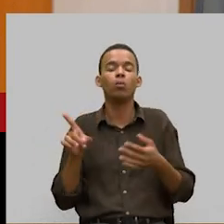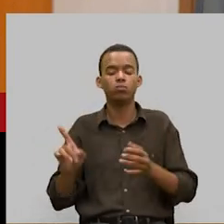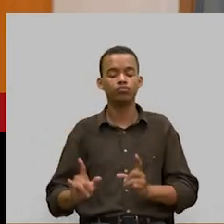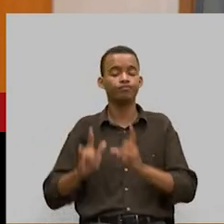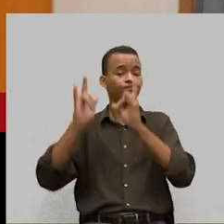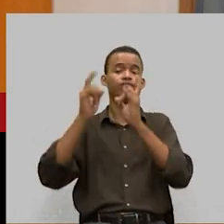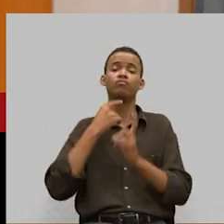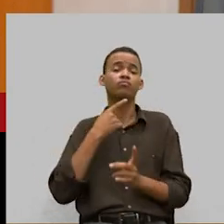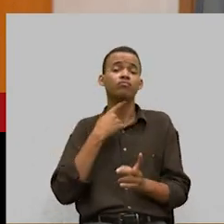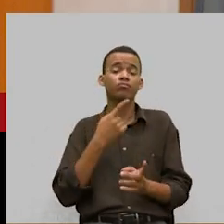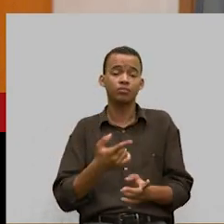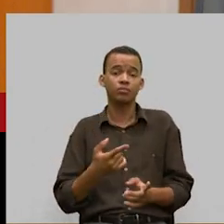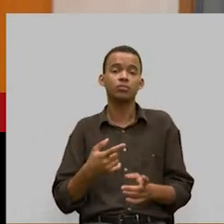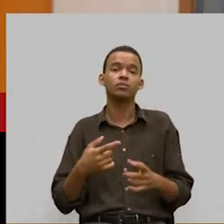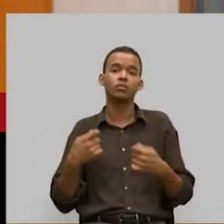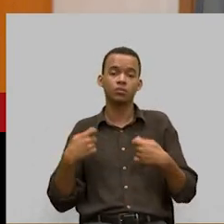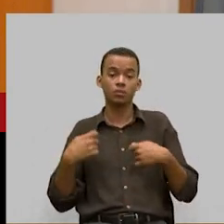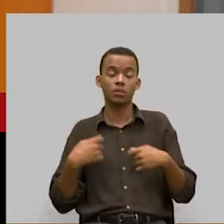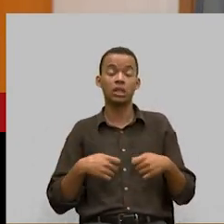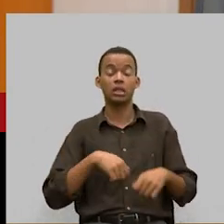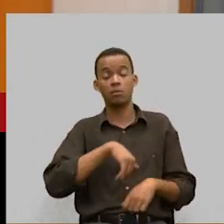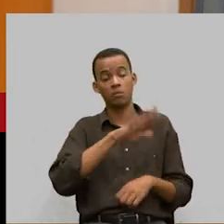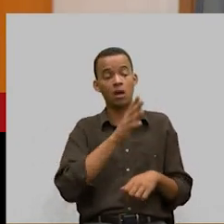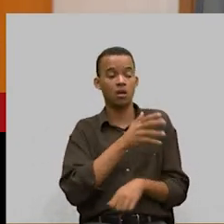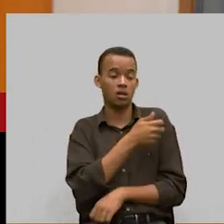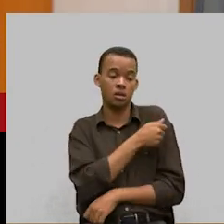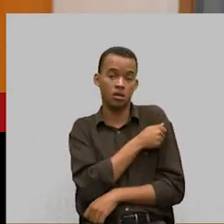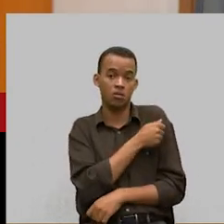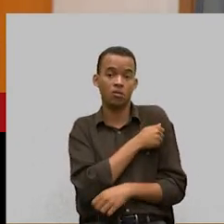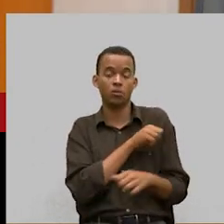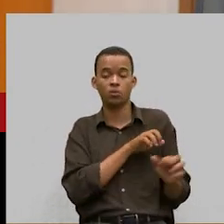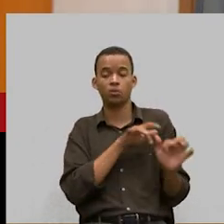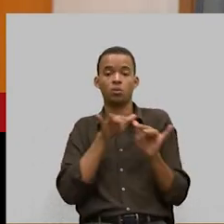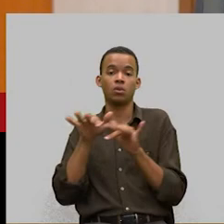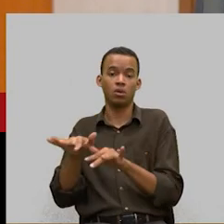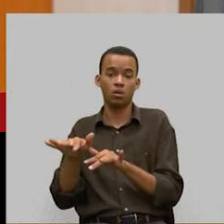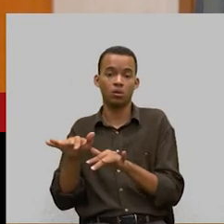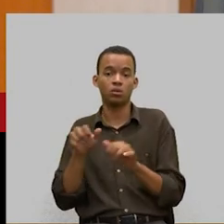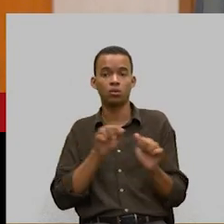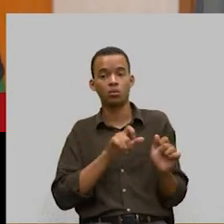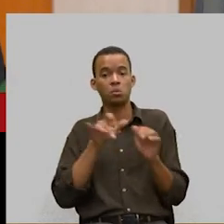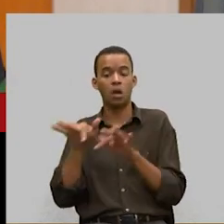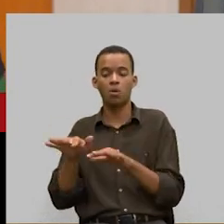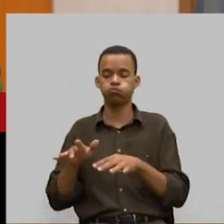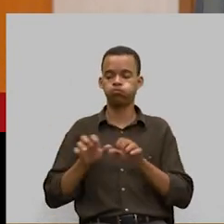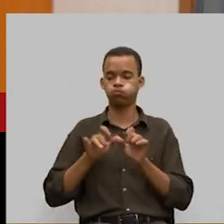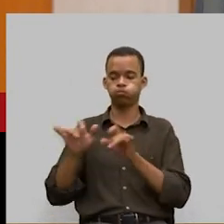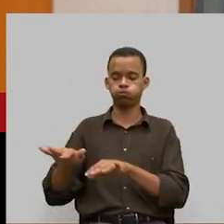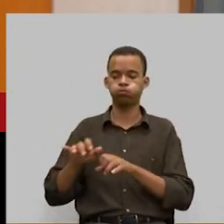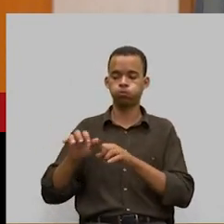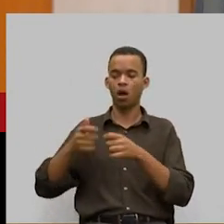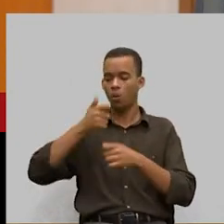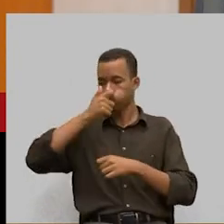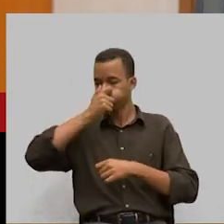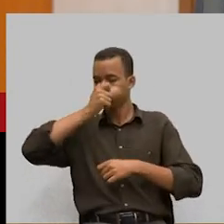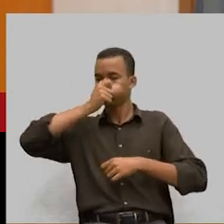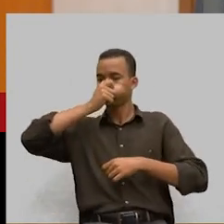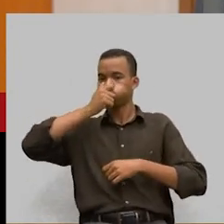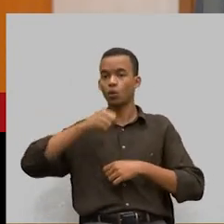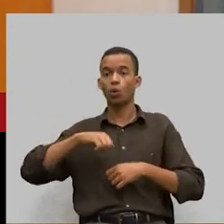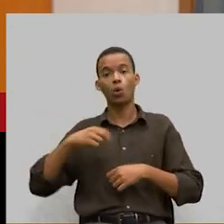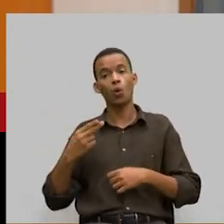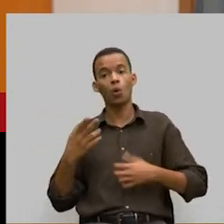mais eh quantidade ou qualidade Será que a gente presa mais pela por muitas pessoas dentro da escola ou mais pela